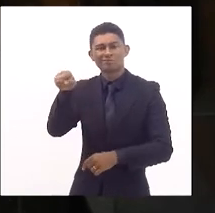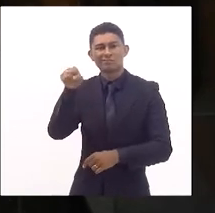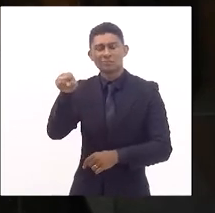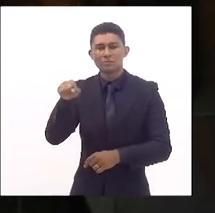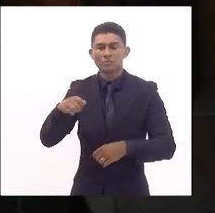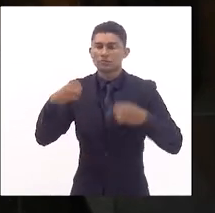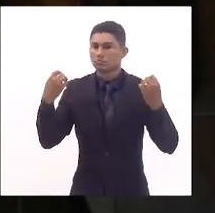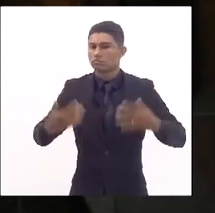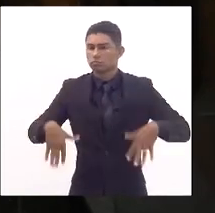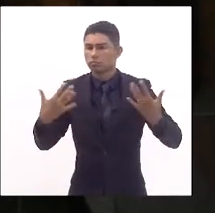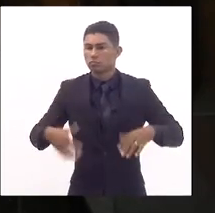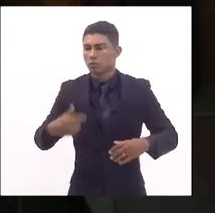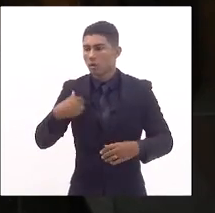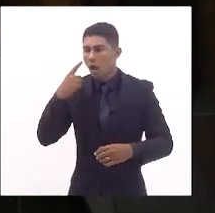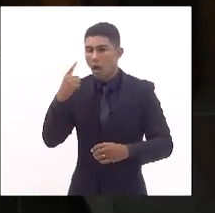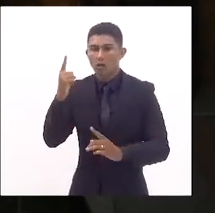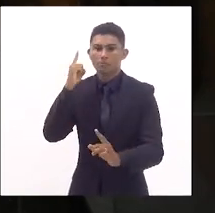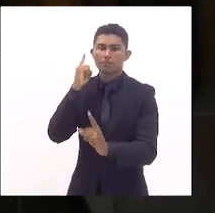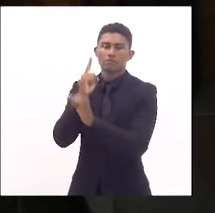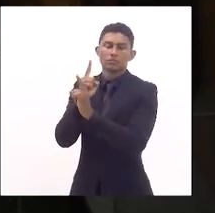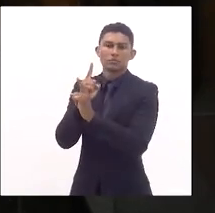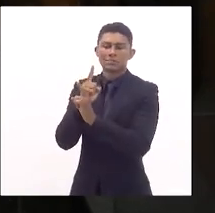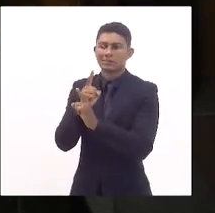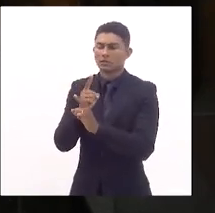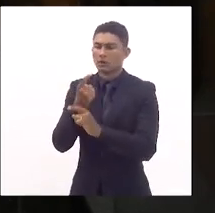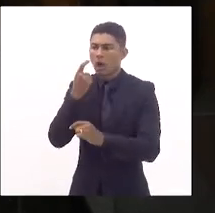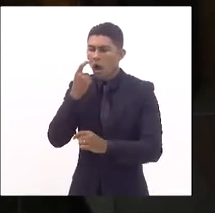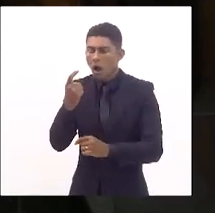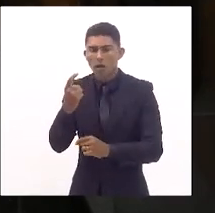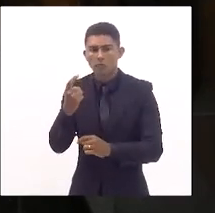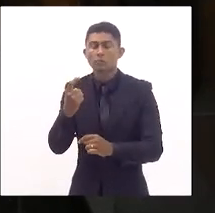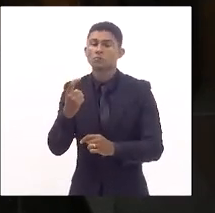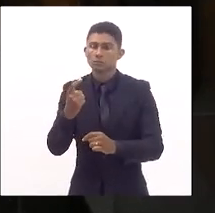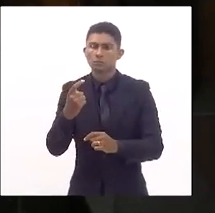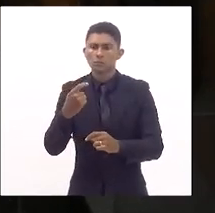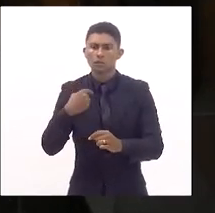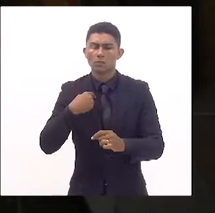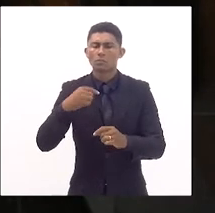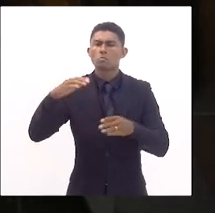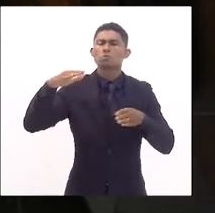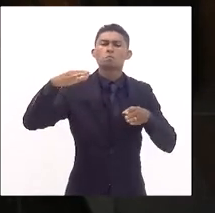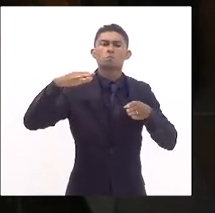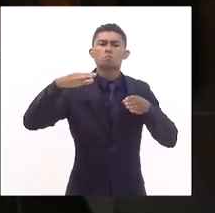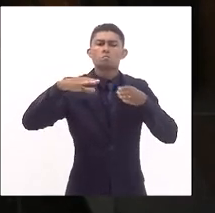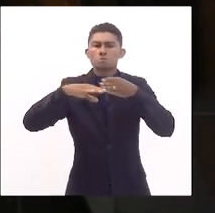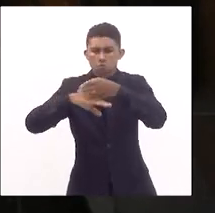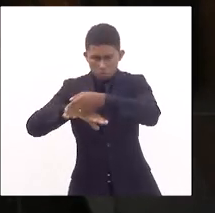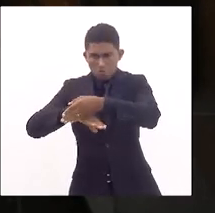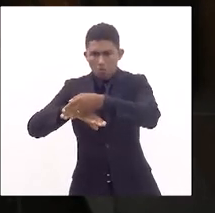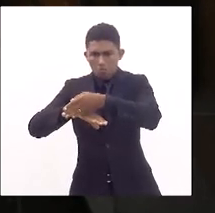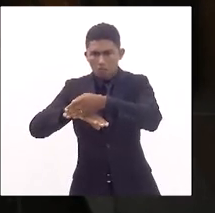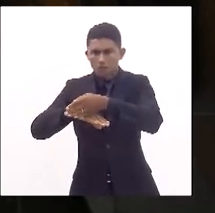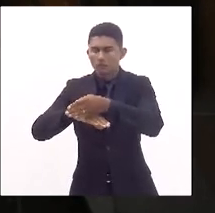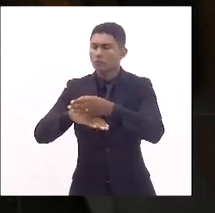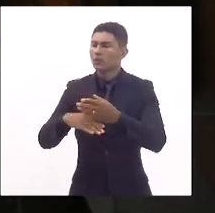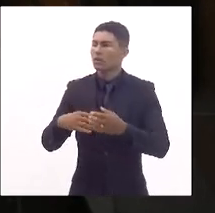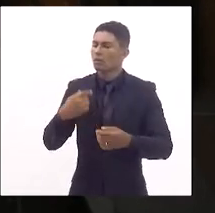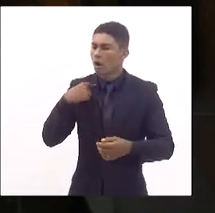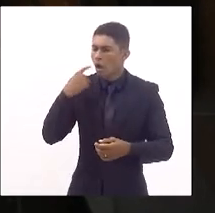estarrecedor o que encontrei lá ó adentrar à unidade de pronto-atendimento